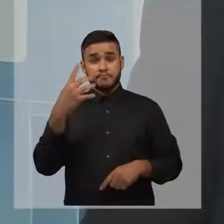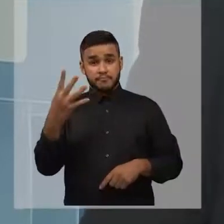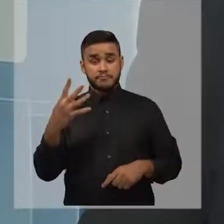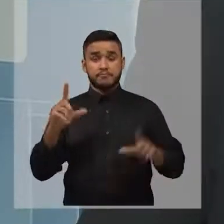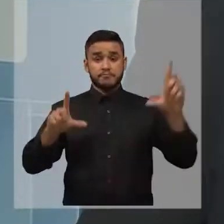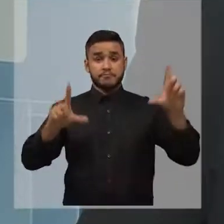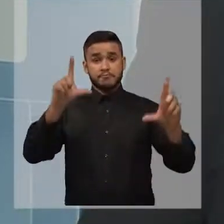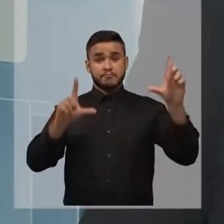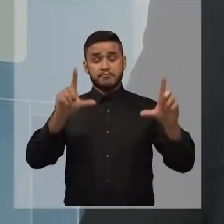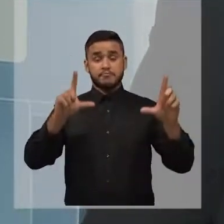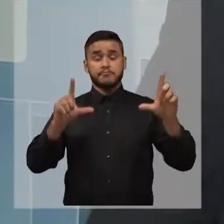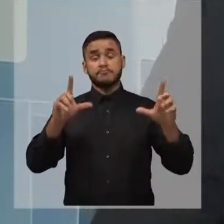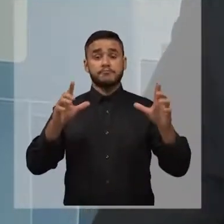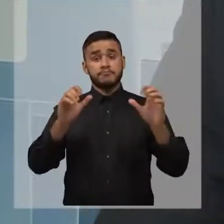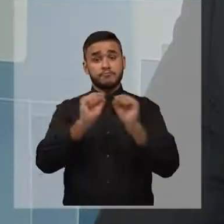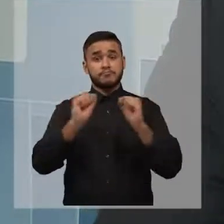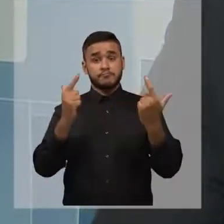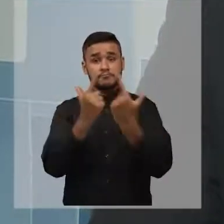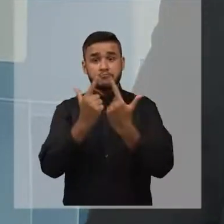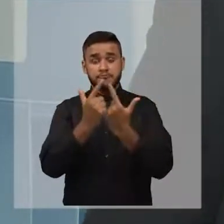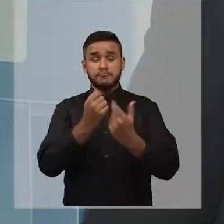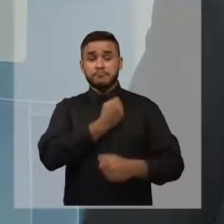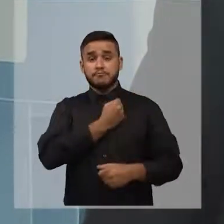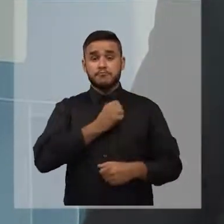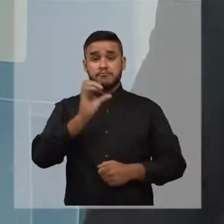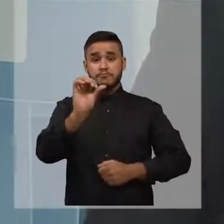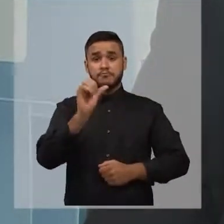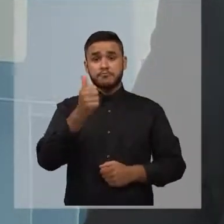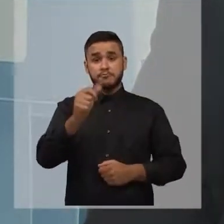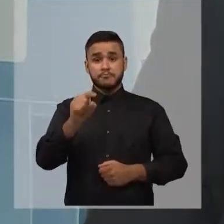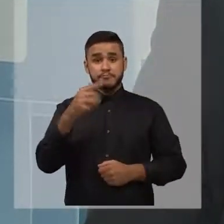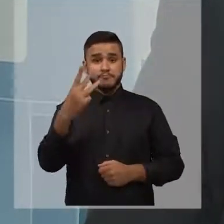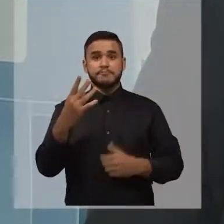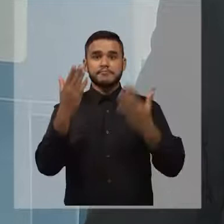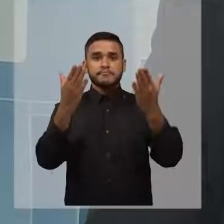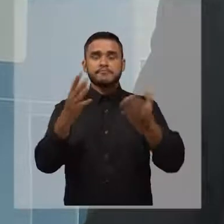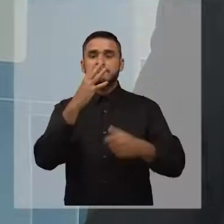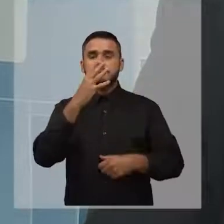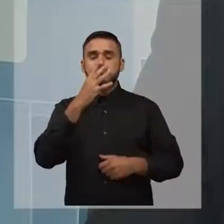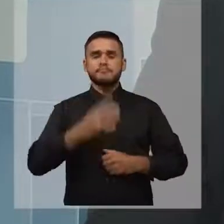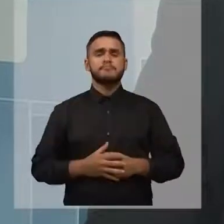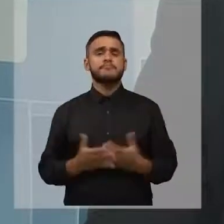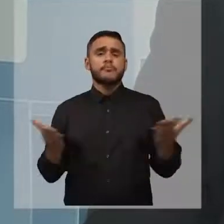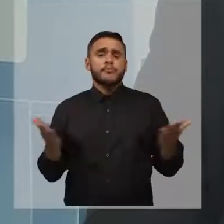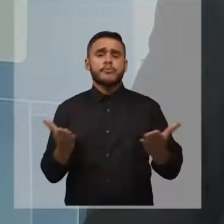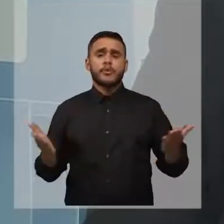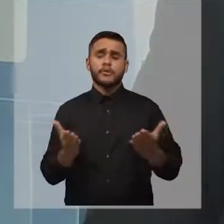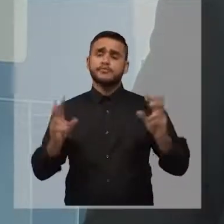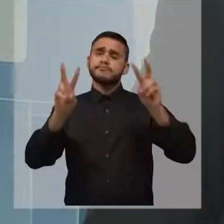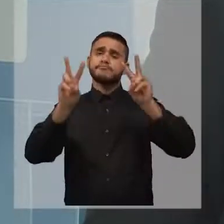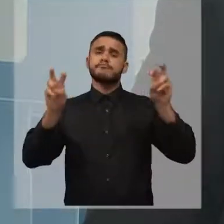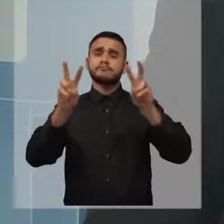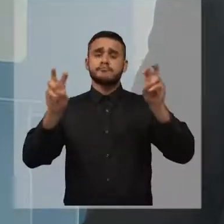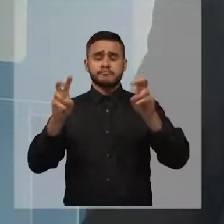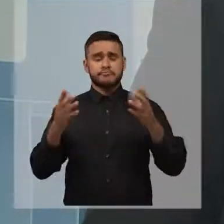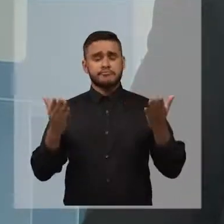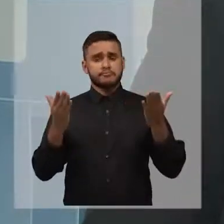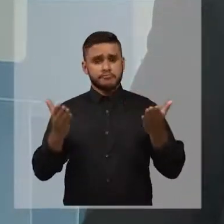61.3. O programa de hoje é uma espécie de uma avaliação de um governo que começou